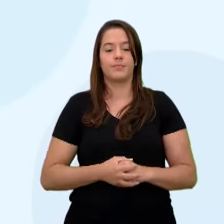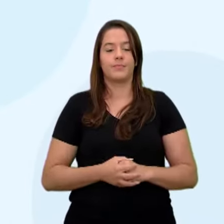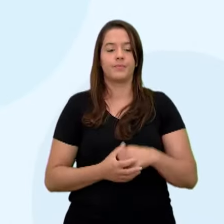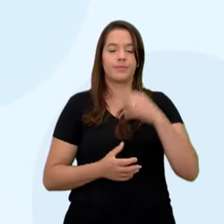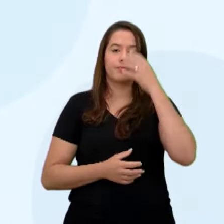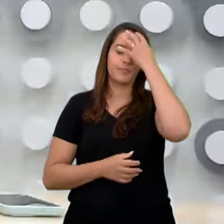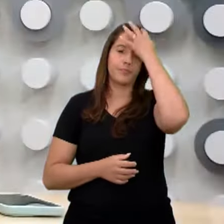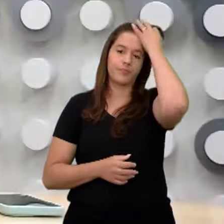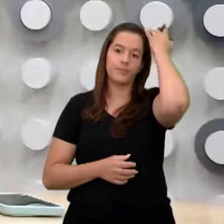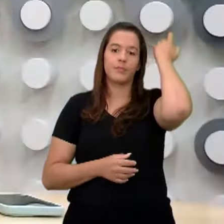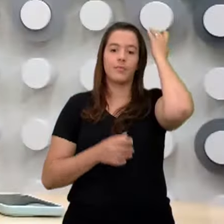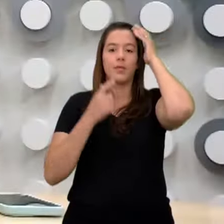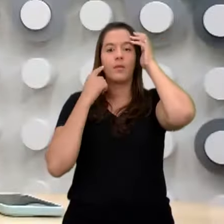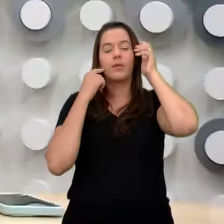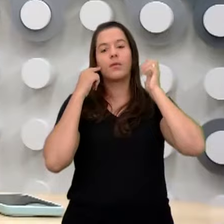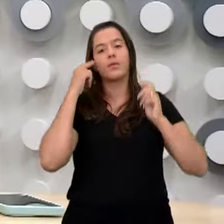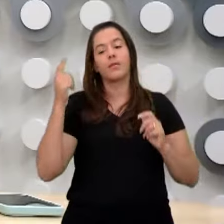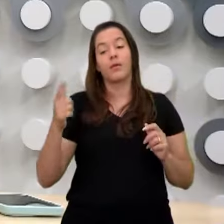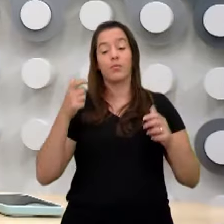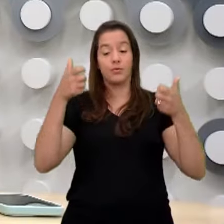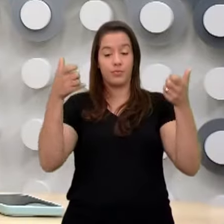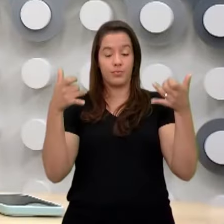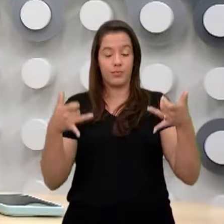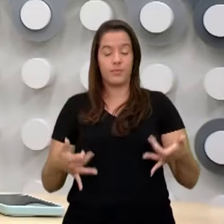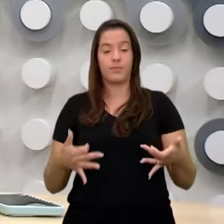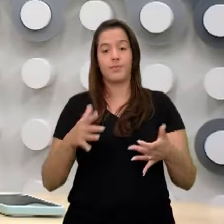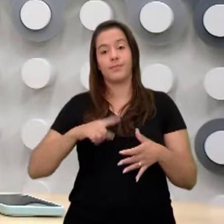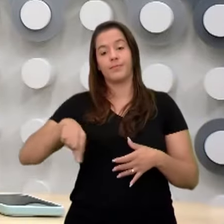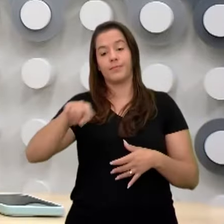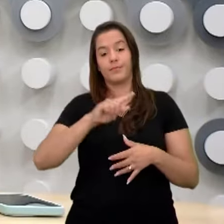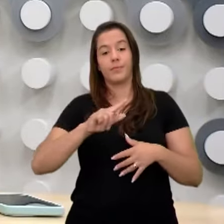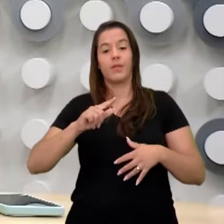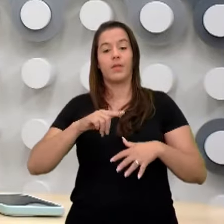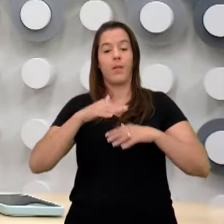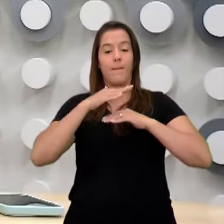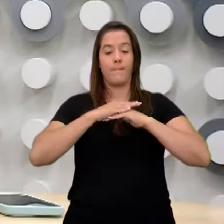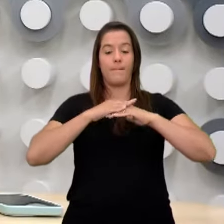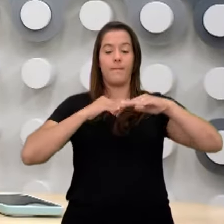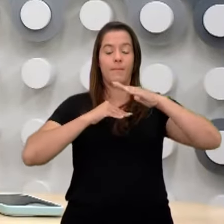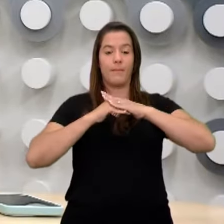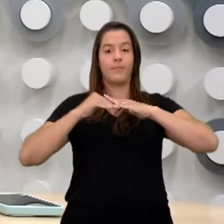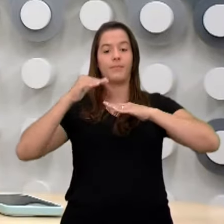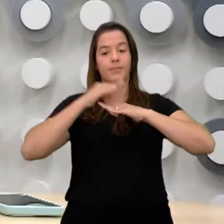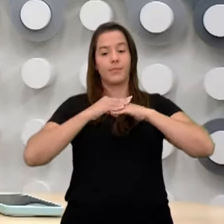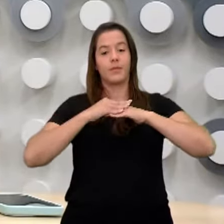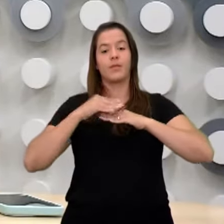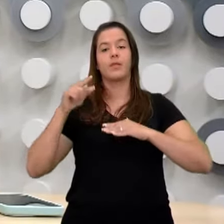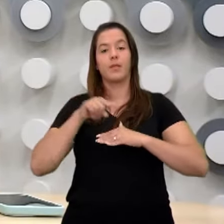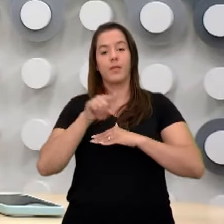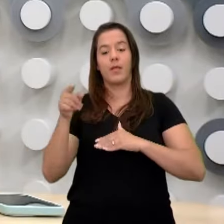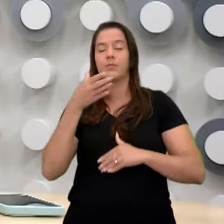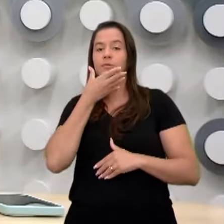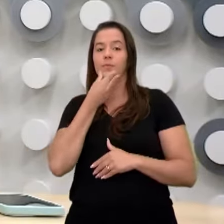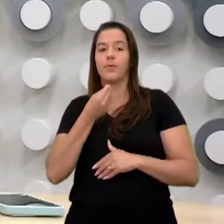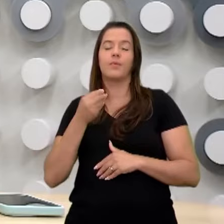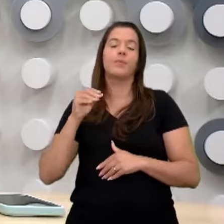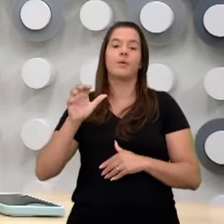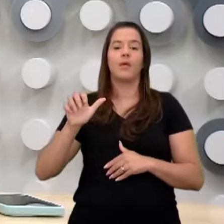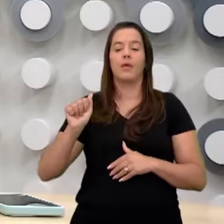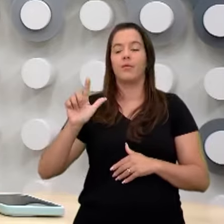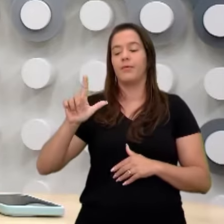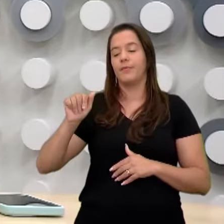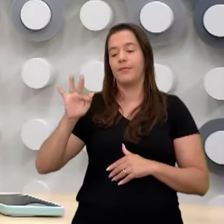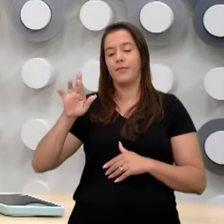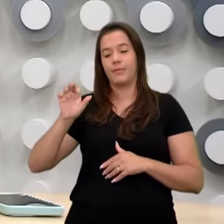bem clara aqui, essa teoria da tectônica de placas, ela não tira o mérito de Alfred Wegener, pelo contrário, né? Nós